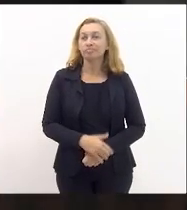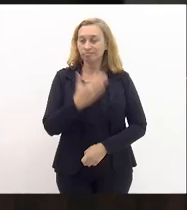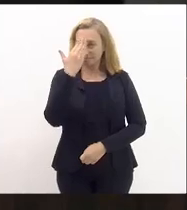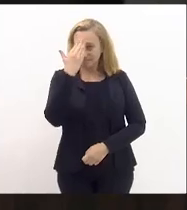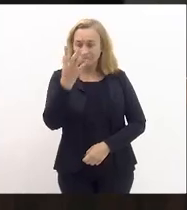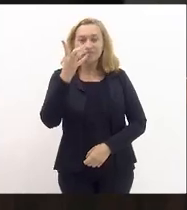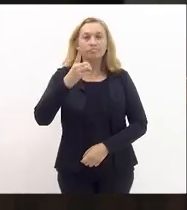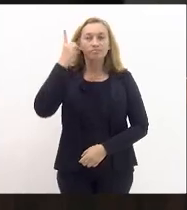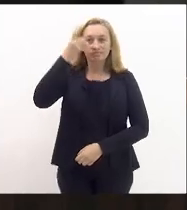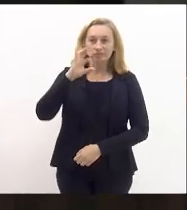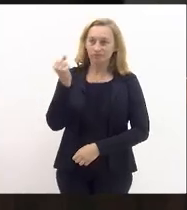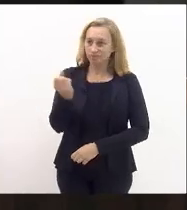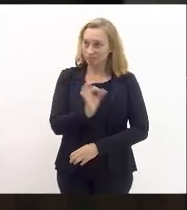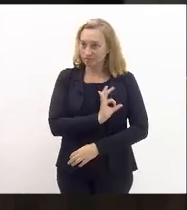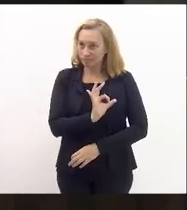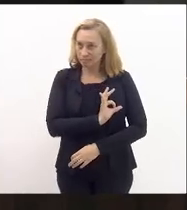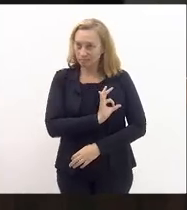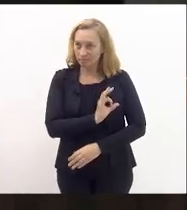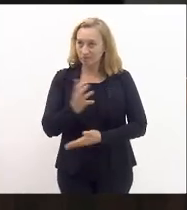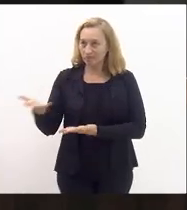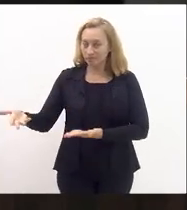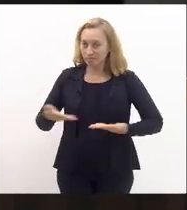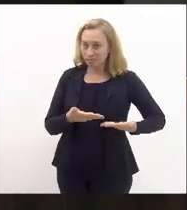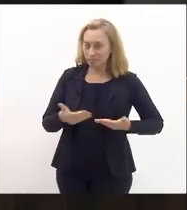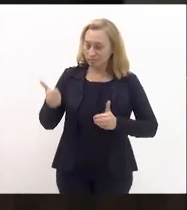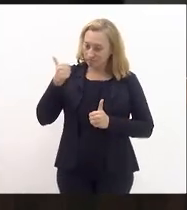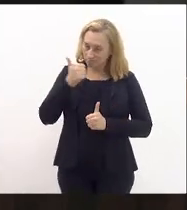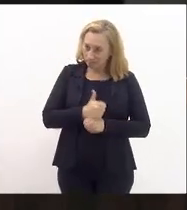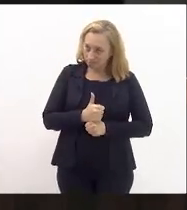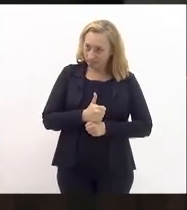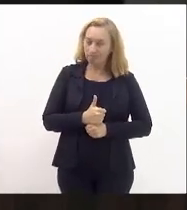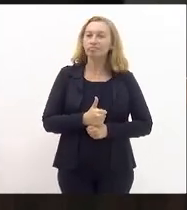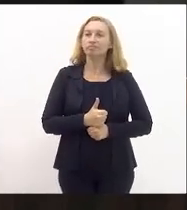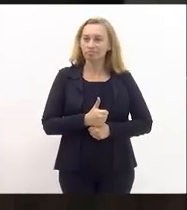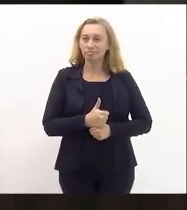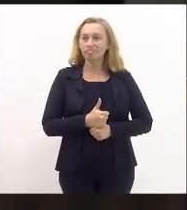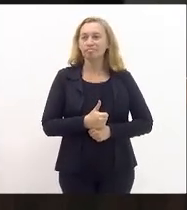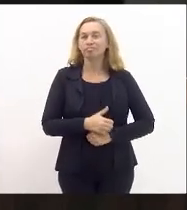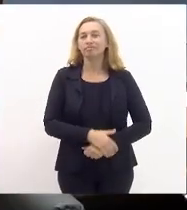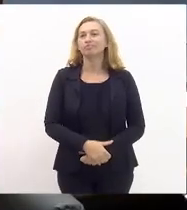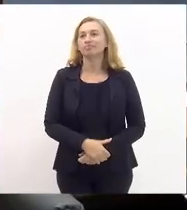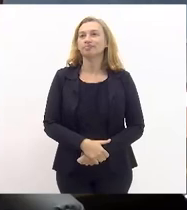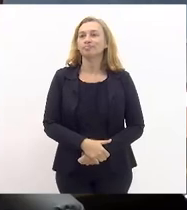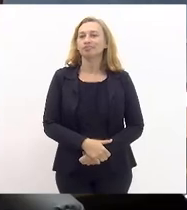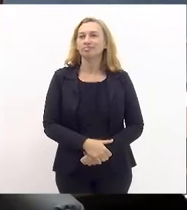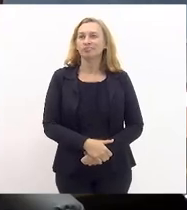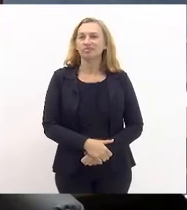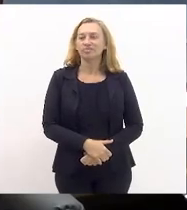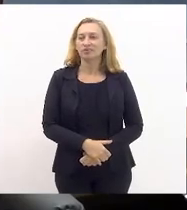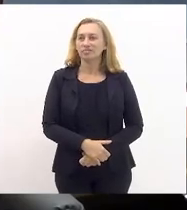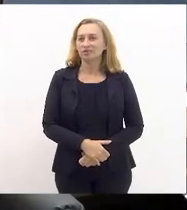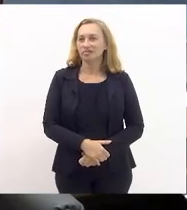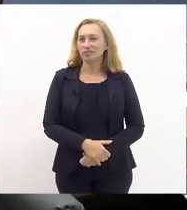Obrigado, deputada Marta Rocha. Chamo Vossa Excelência a assumir aqui a presidência da sessão.